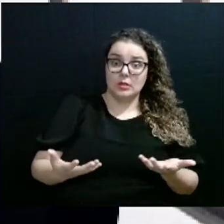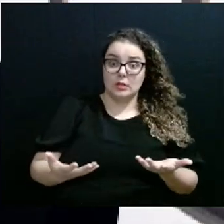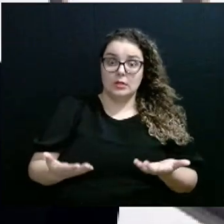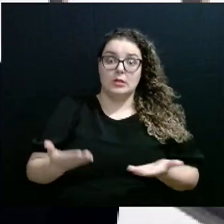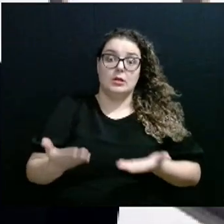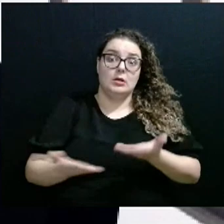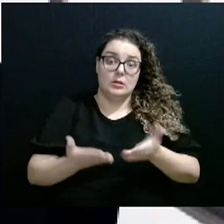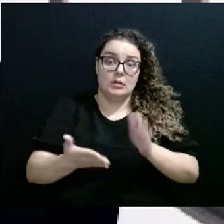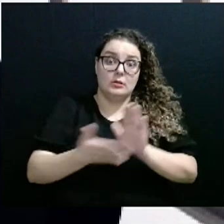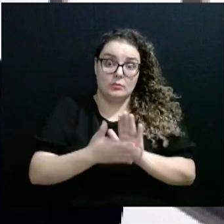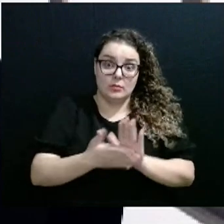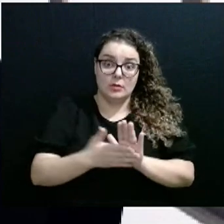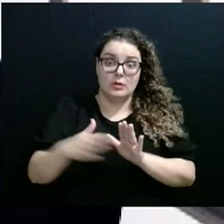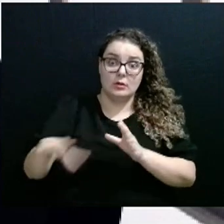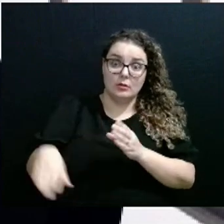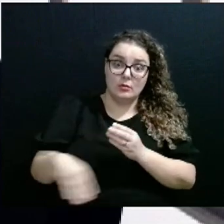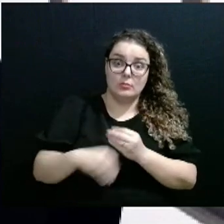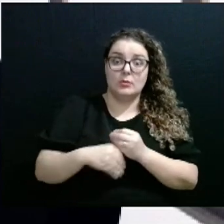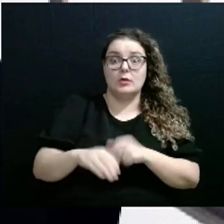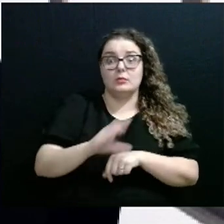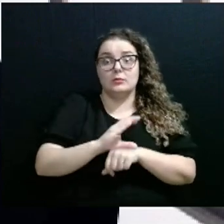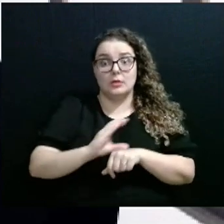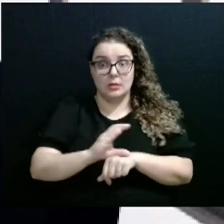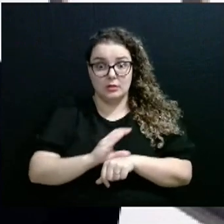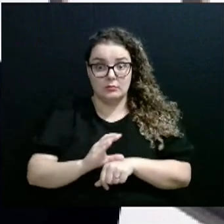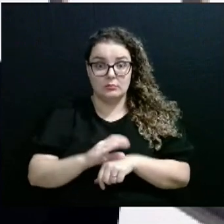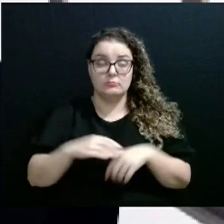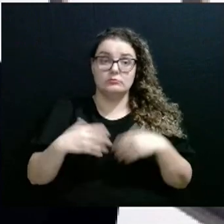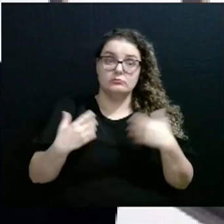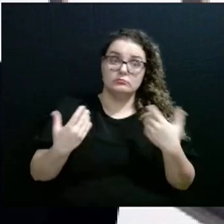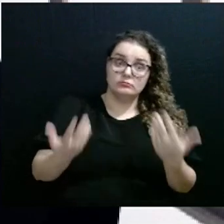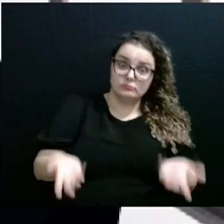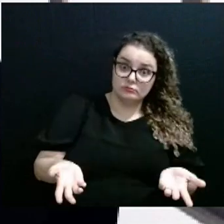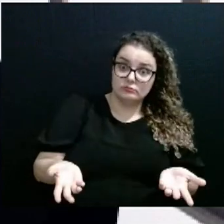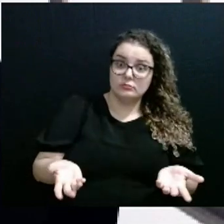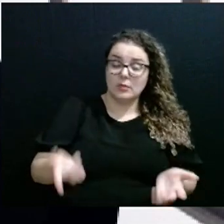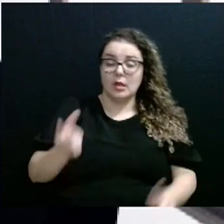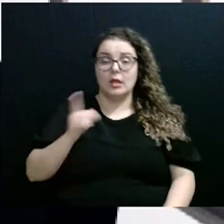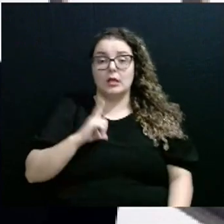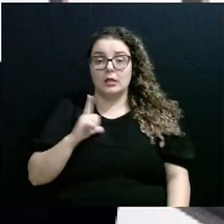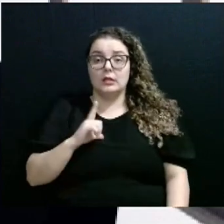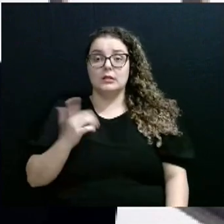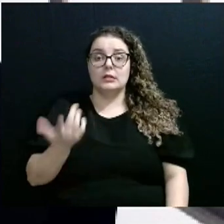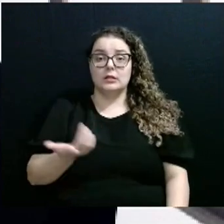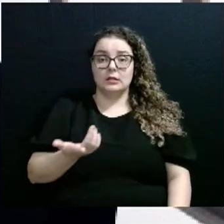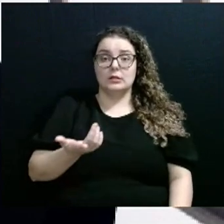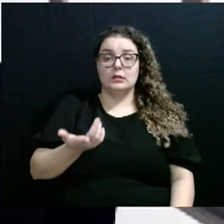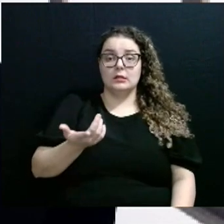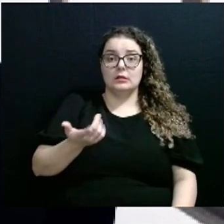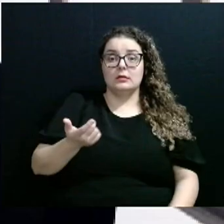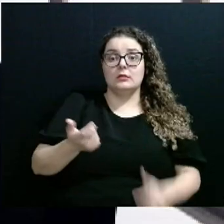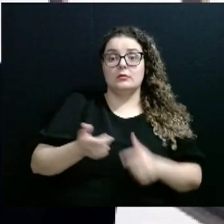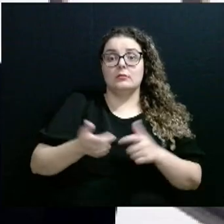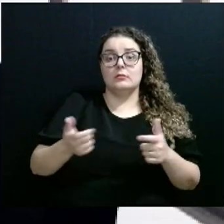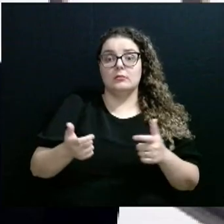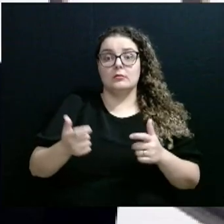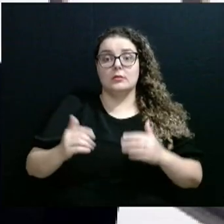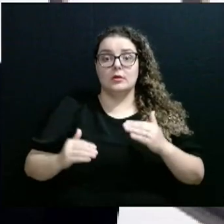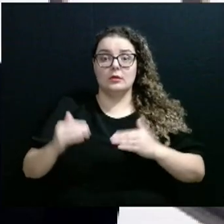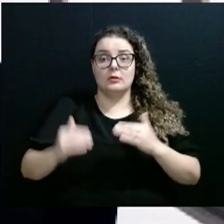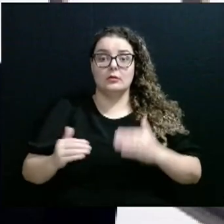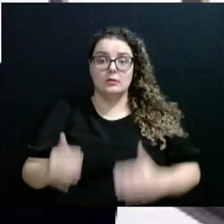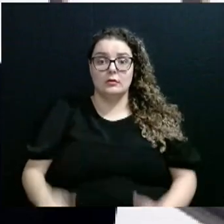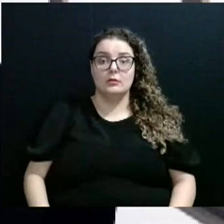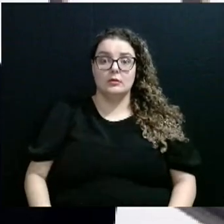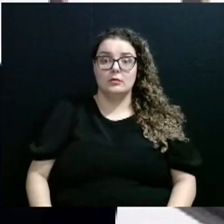da Constituição, ele acaba exigindo ali uma maioria qualificada, que é 3/5 em 2 turnos de